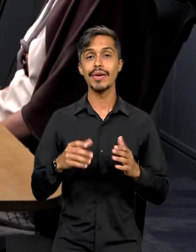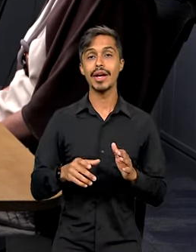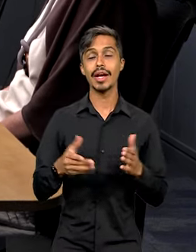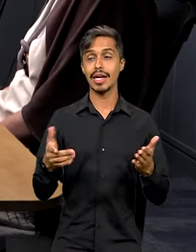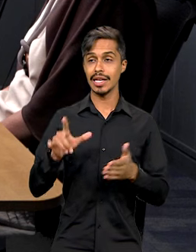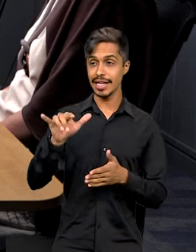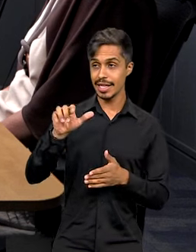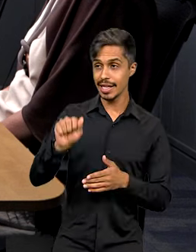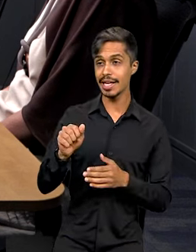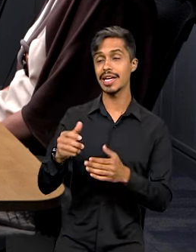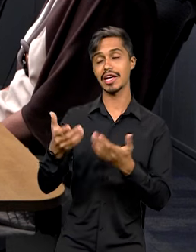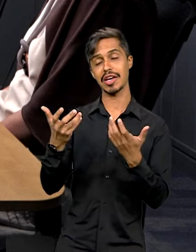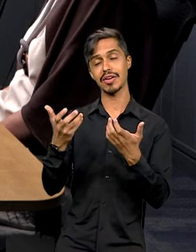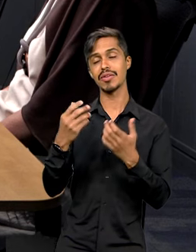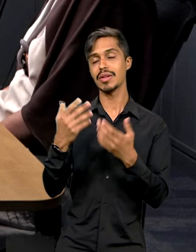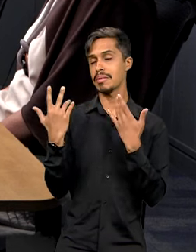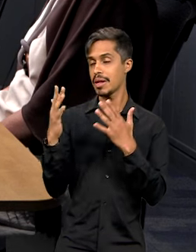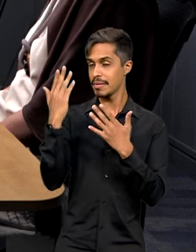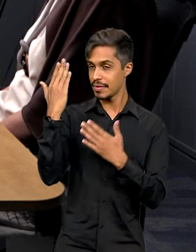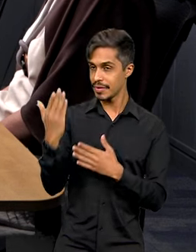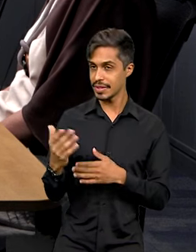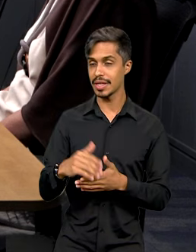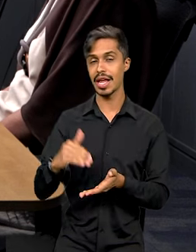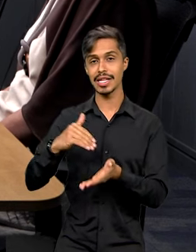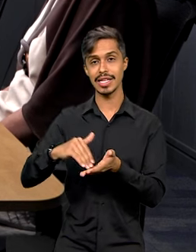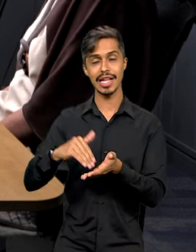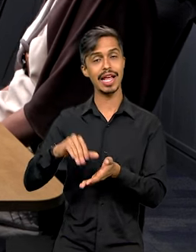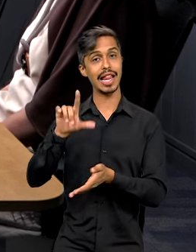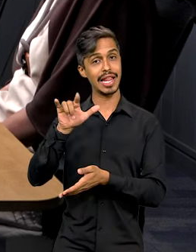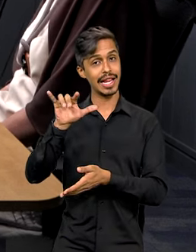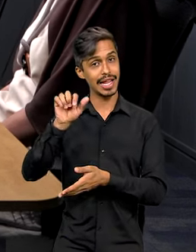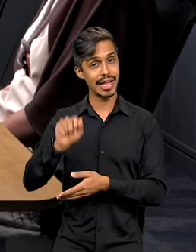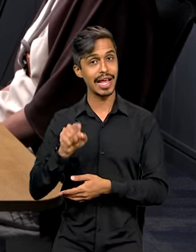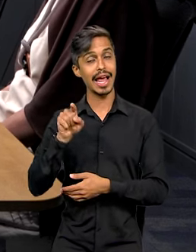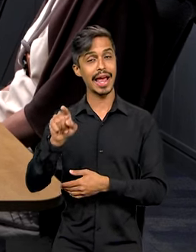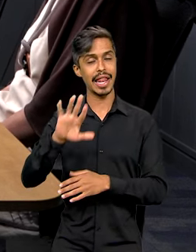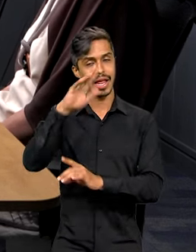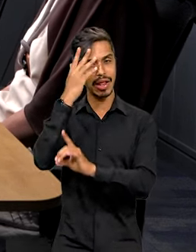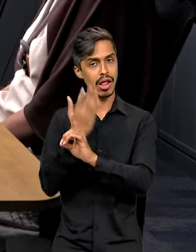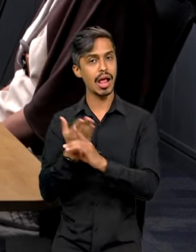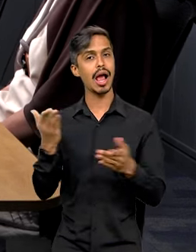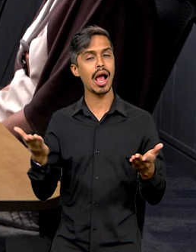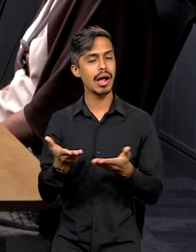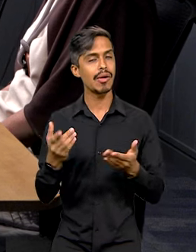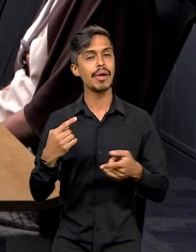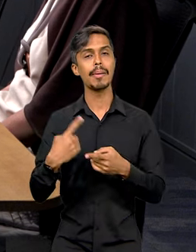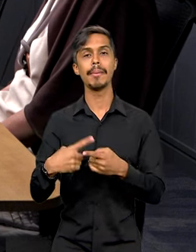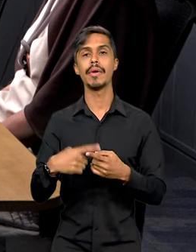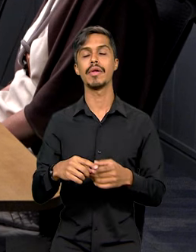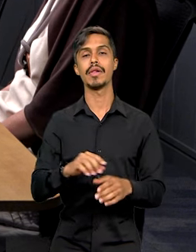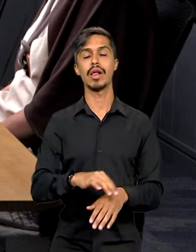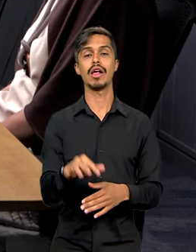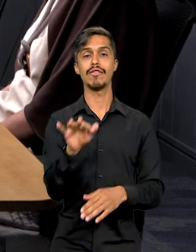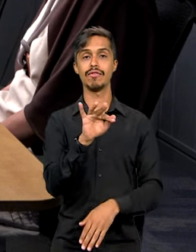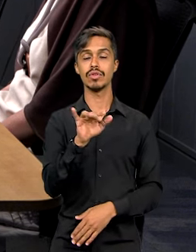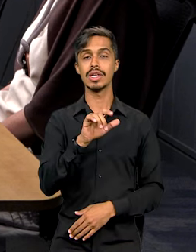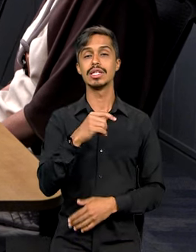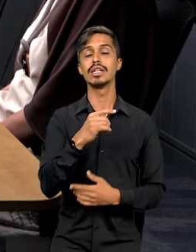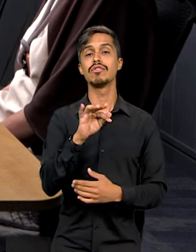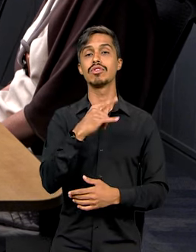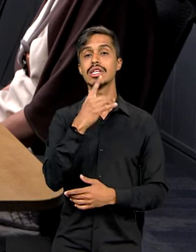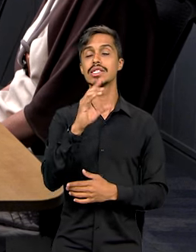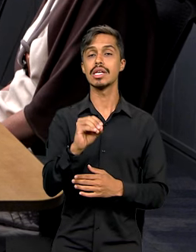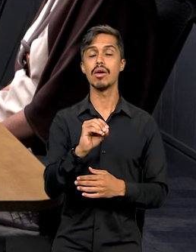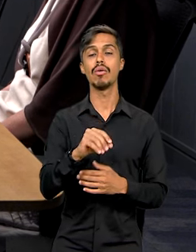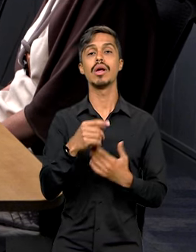mais nada eu preciso dizer parab PR senhora a secretri fo recentemente pela Fundação Bill